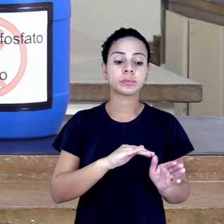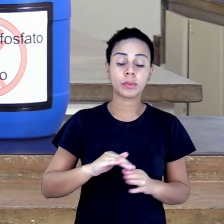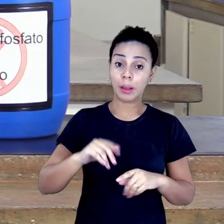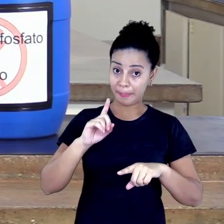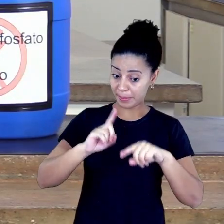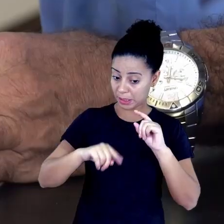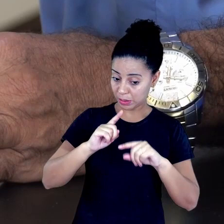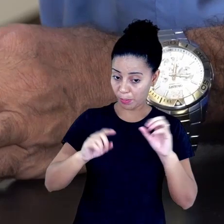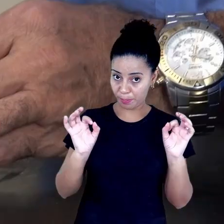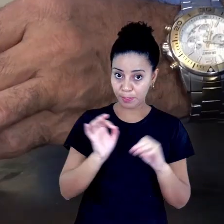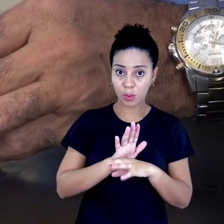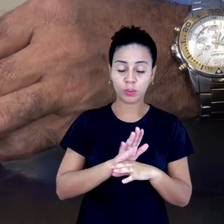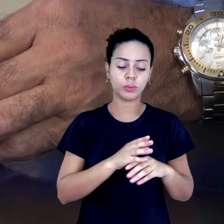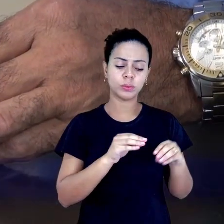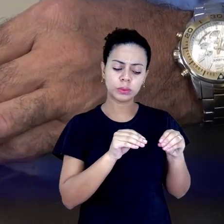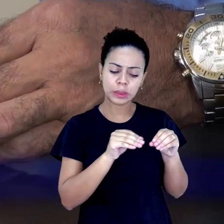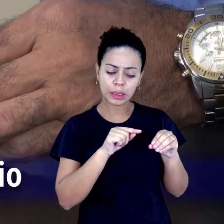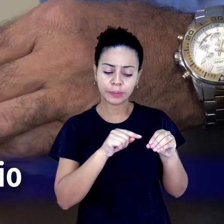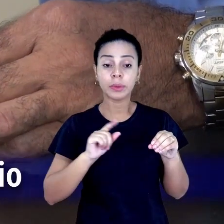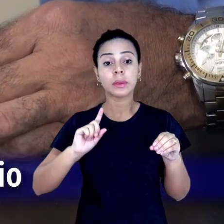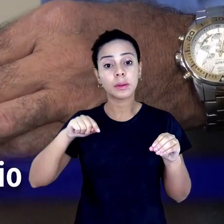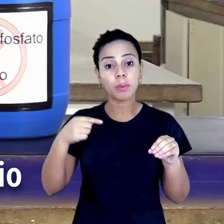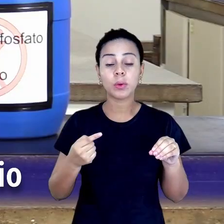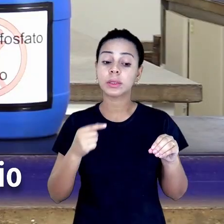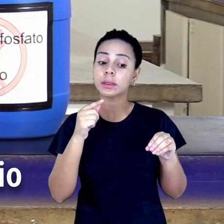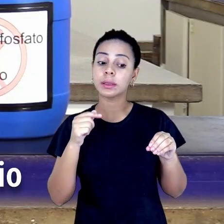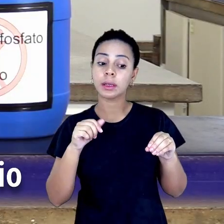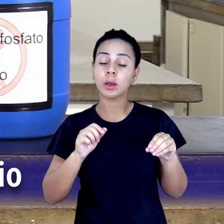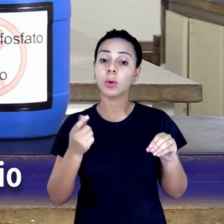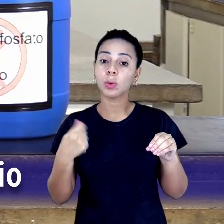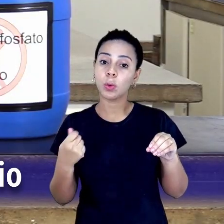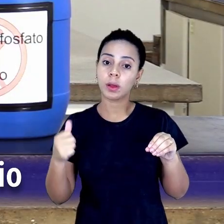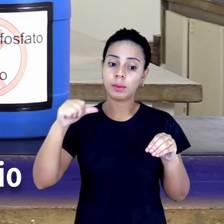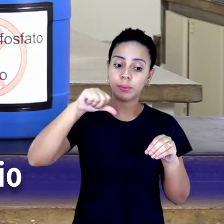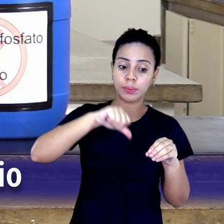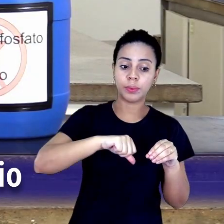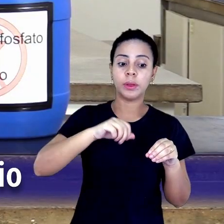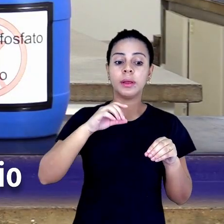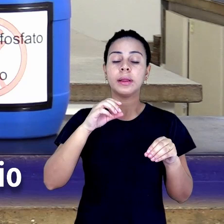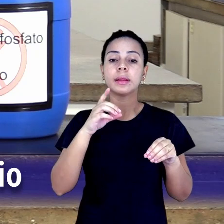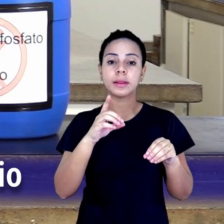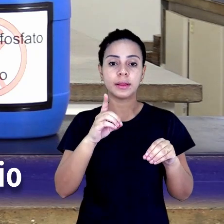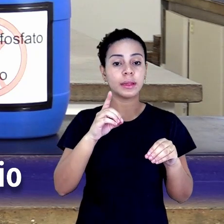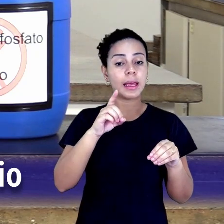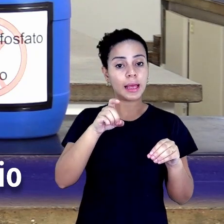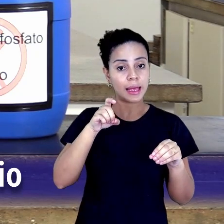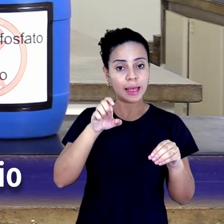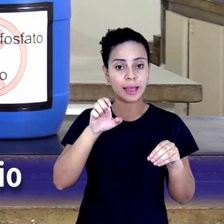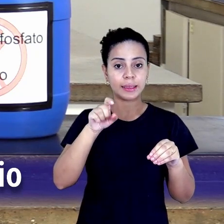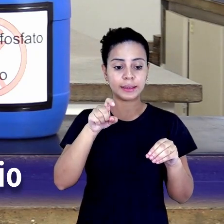material assim obtido, são acrescentados 125 cm³ de defloculante, sendo uma solução